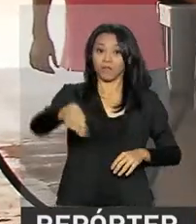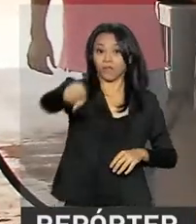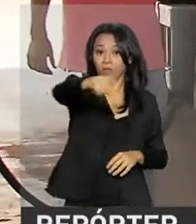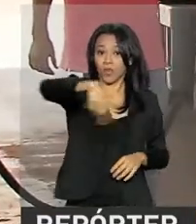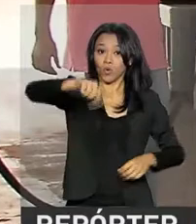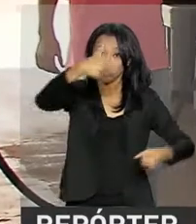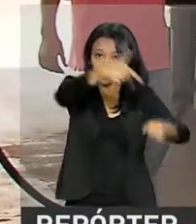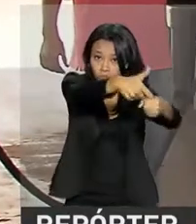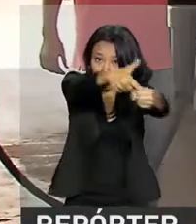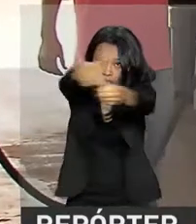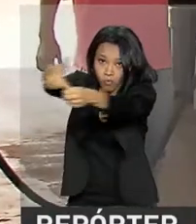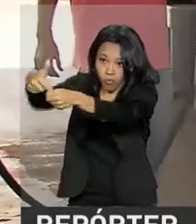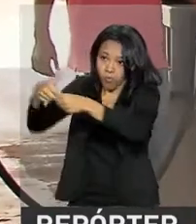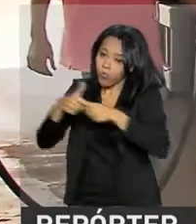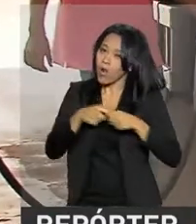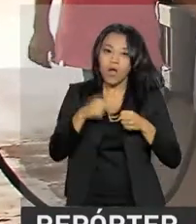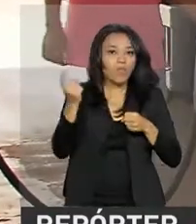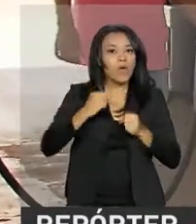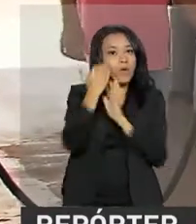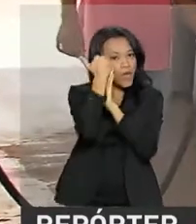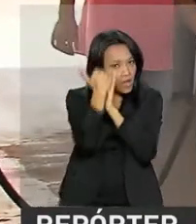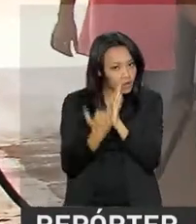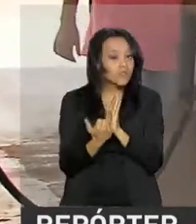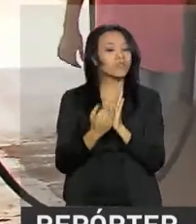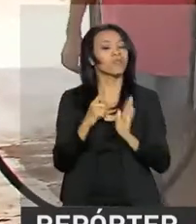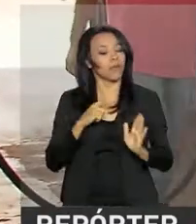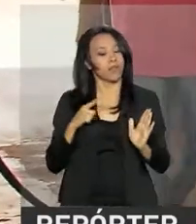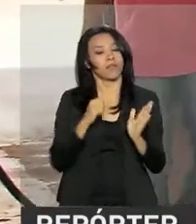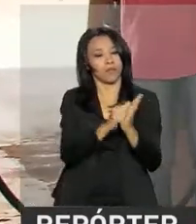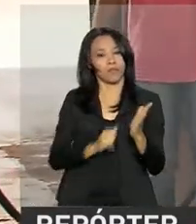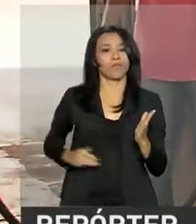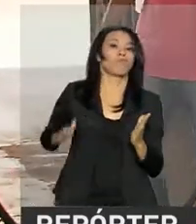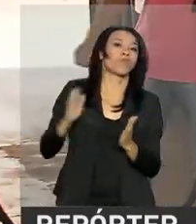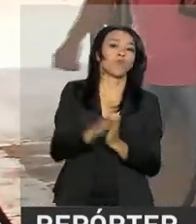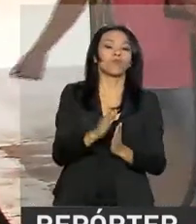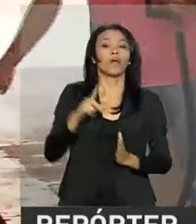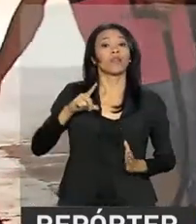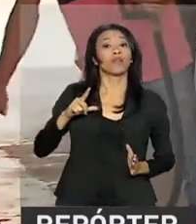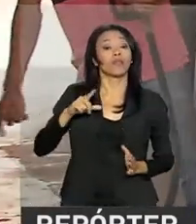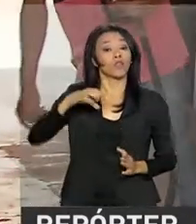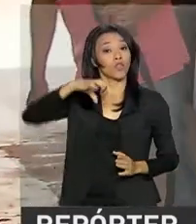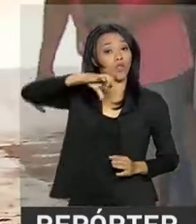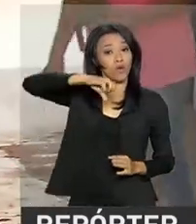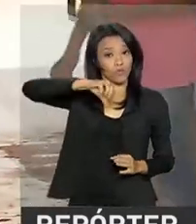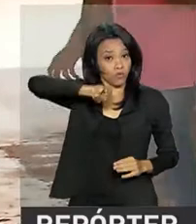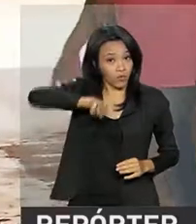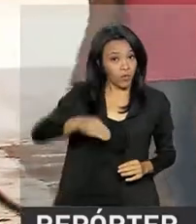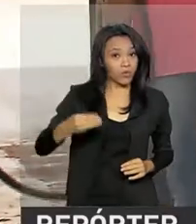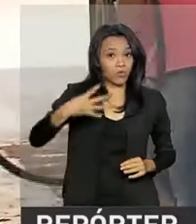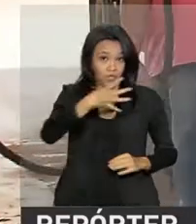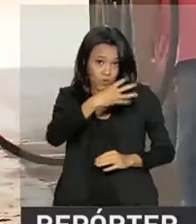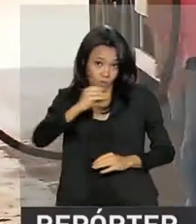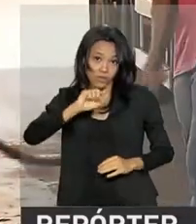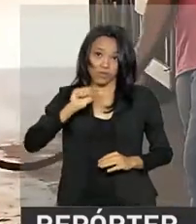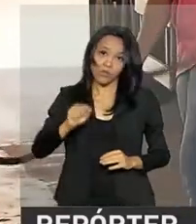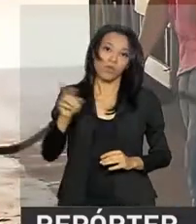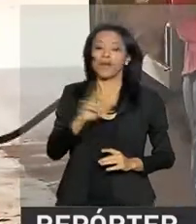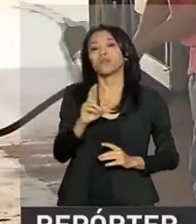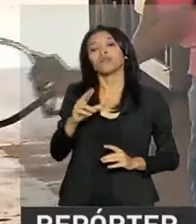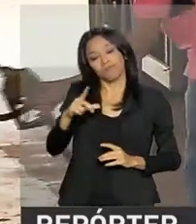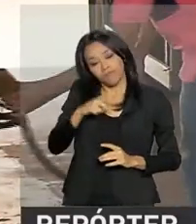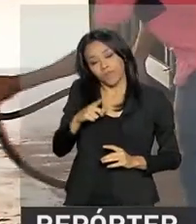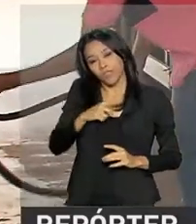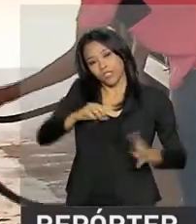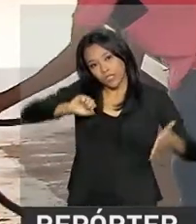consumidor final está sujeito à multa que pode chegar a até 9 milhões e 400 mil reais. Além disso, ele pode ter a